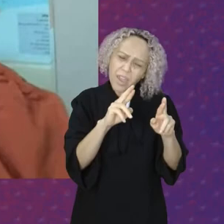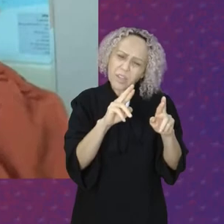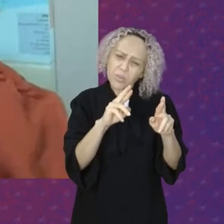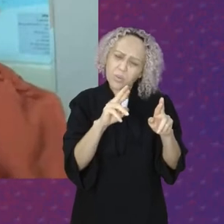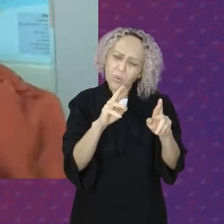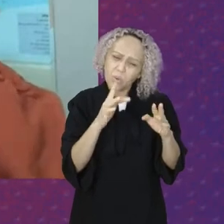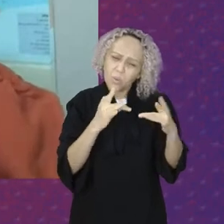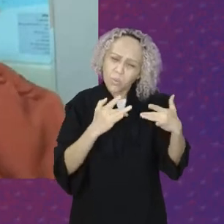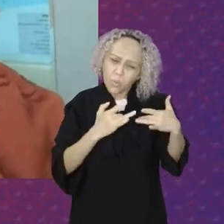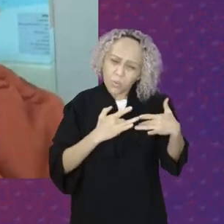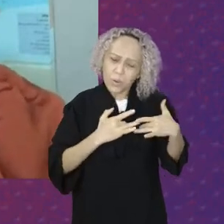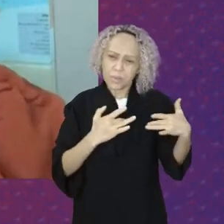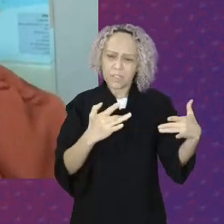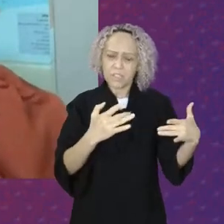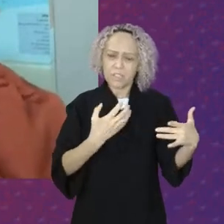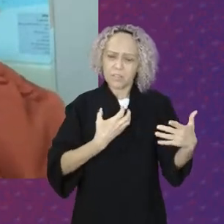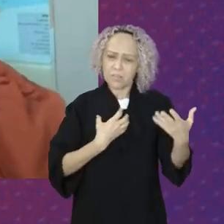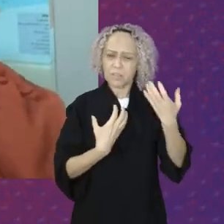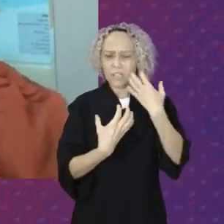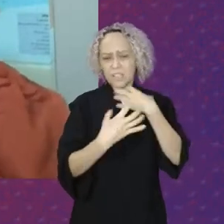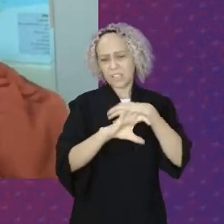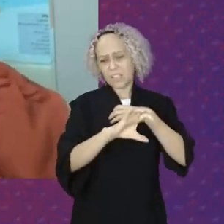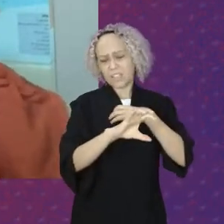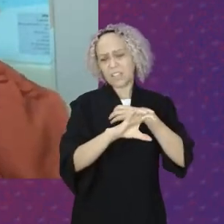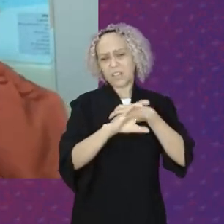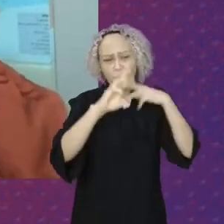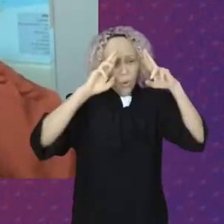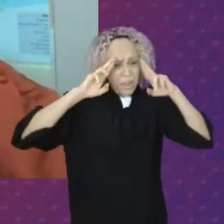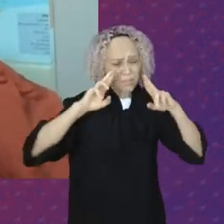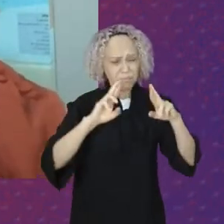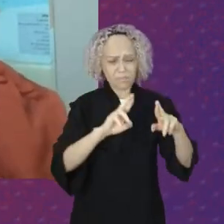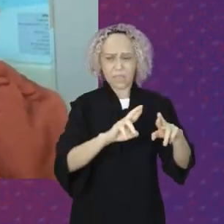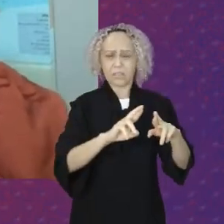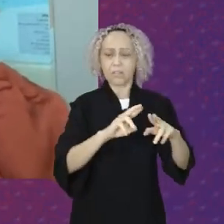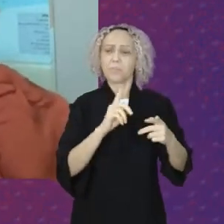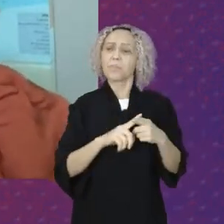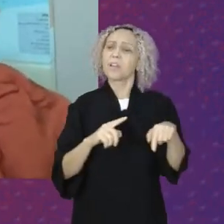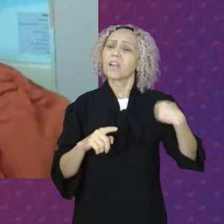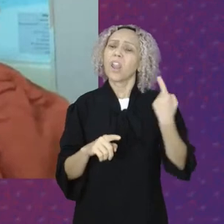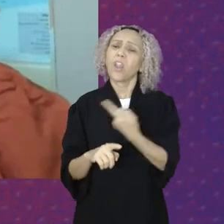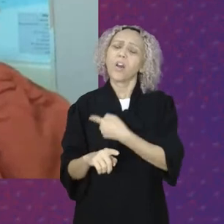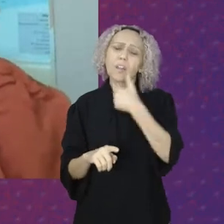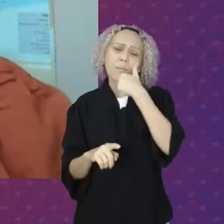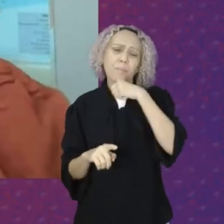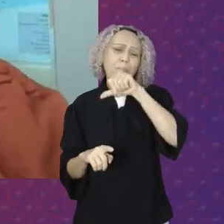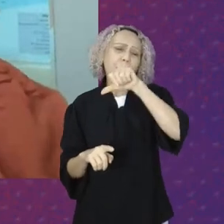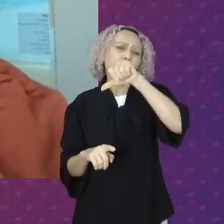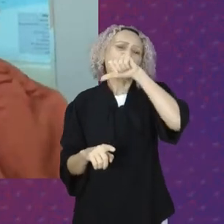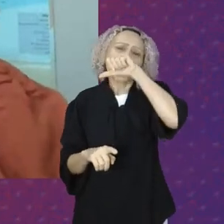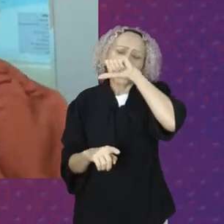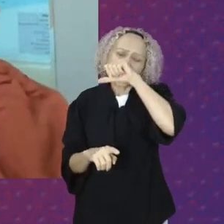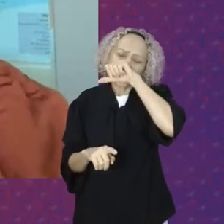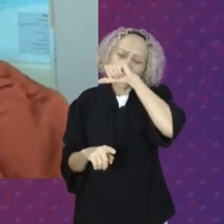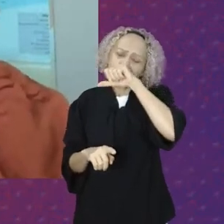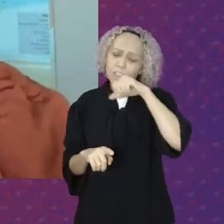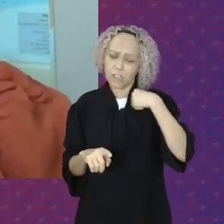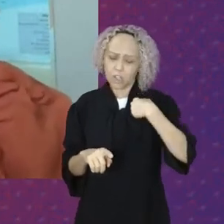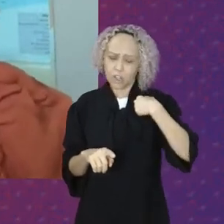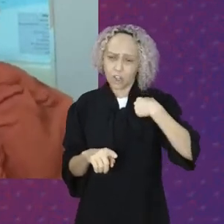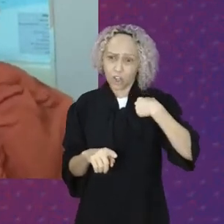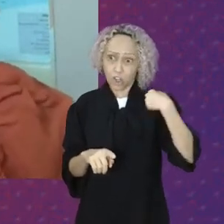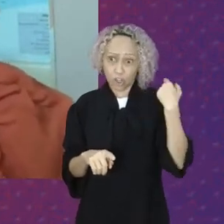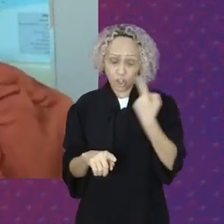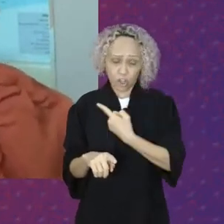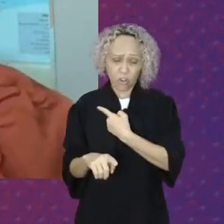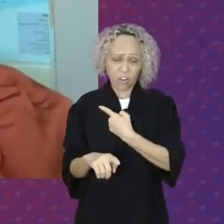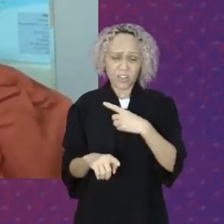numa responsabilidade tão grande de ter que cuidar do nosso filho, que quando a gente